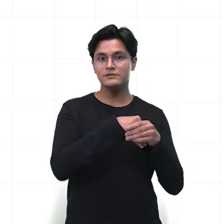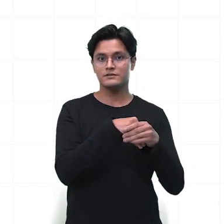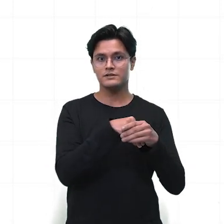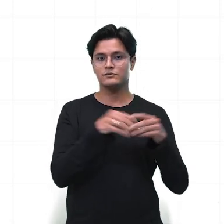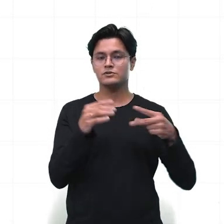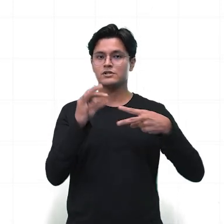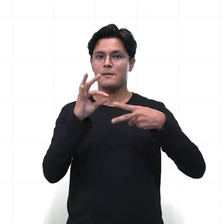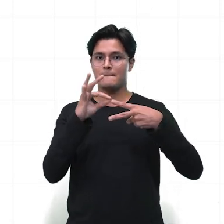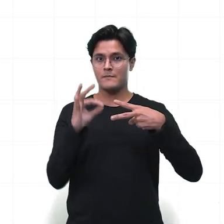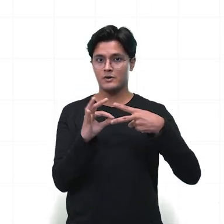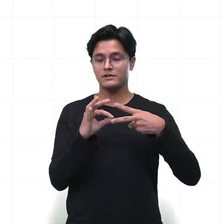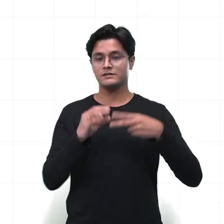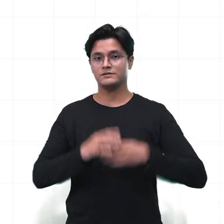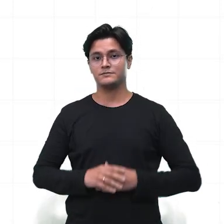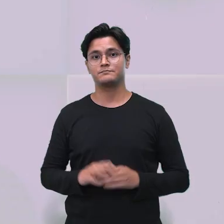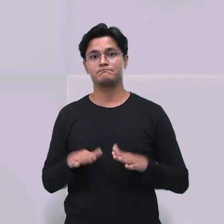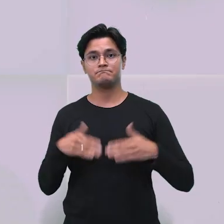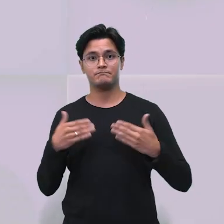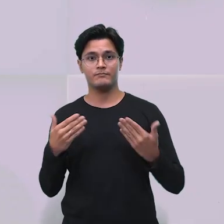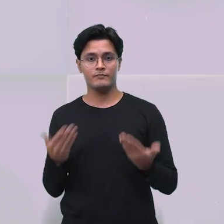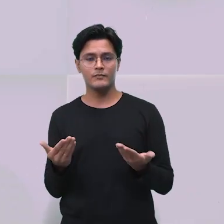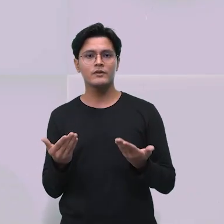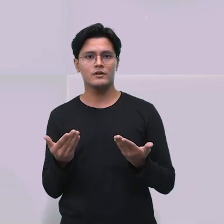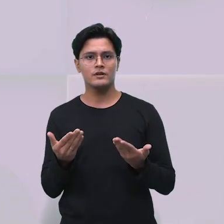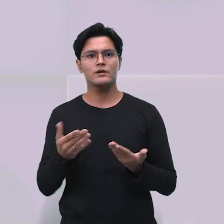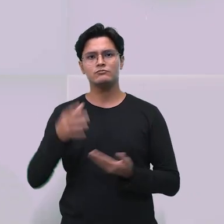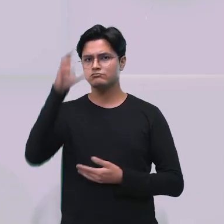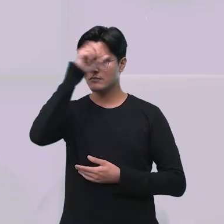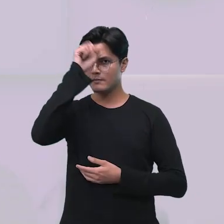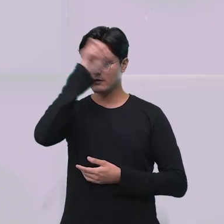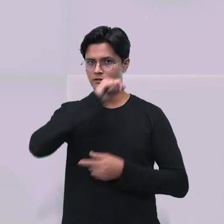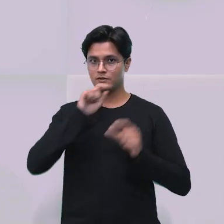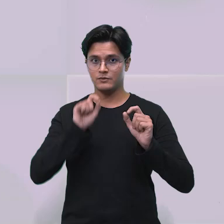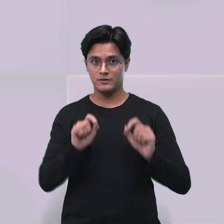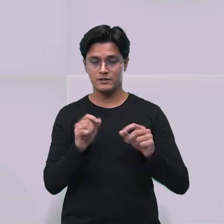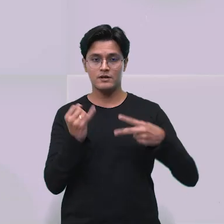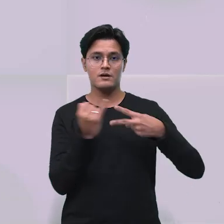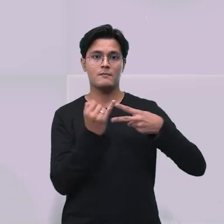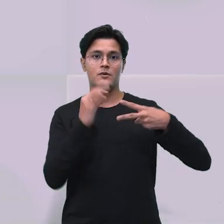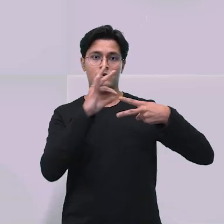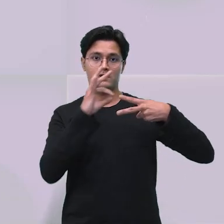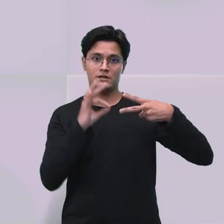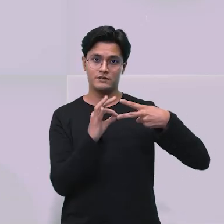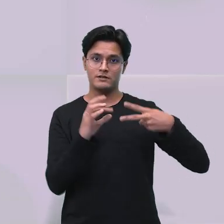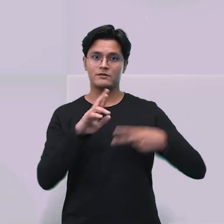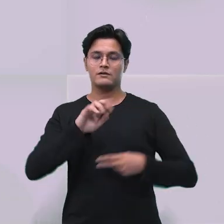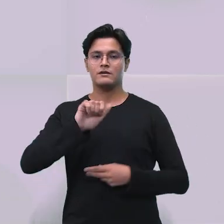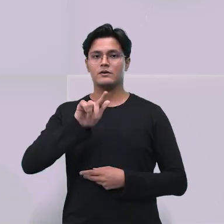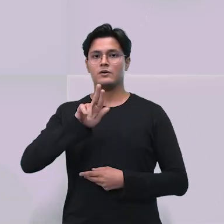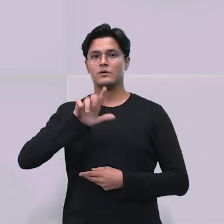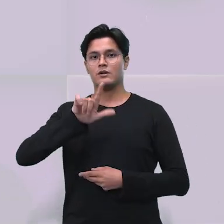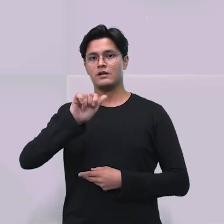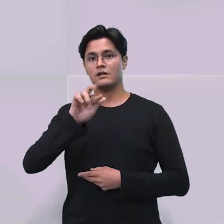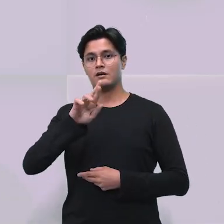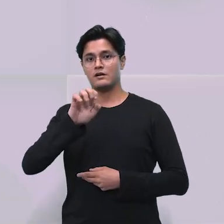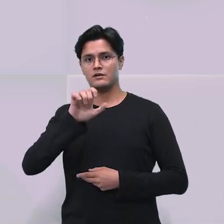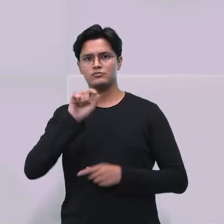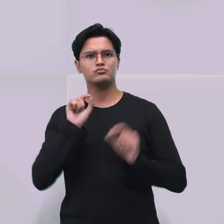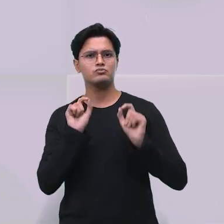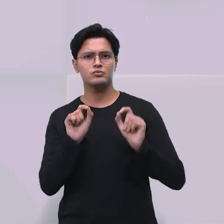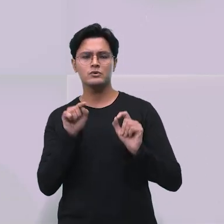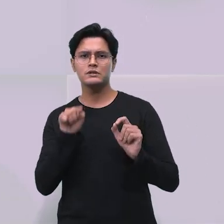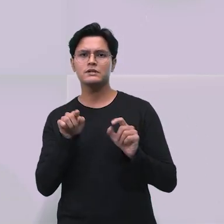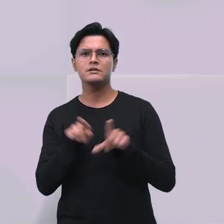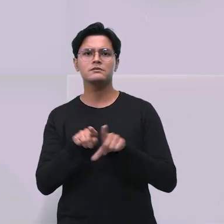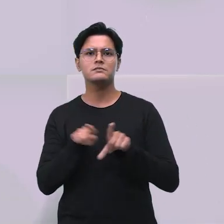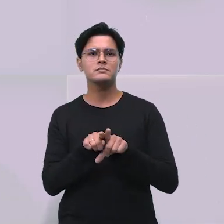ok? Então a gente vai trabalhar os polígonos regulares nessa nossa aula de hoje. Vamos ver o que é um polígono, vamos